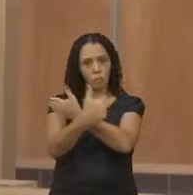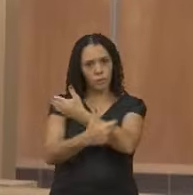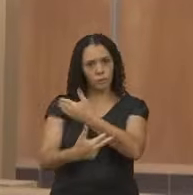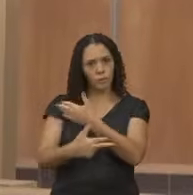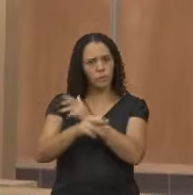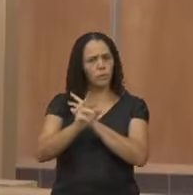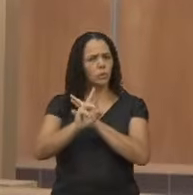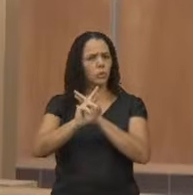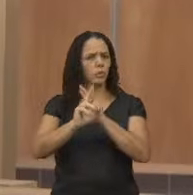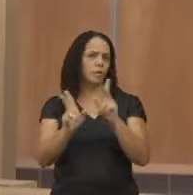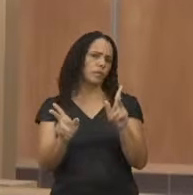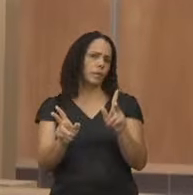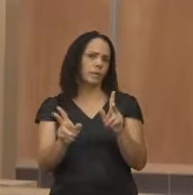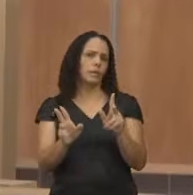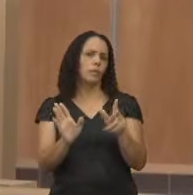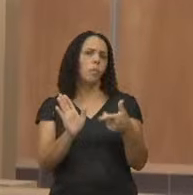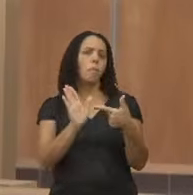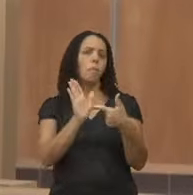cidade